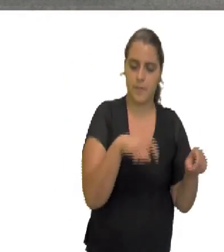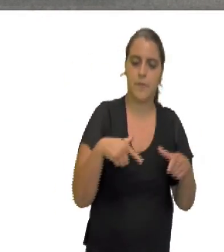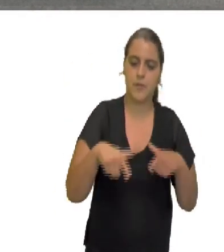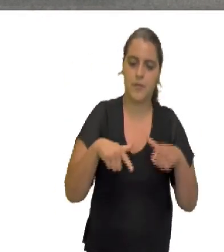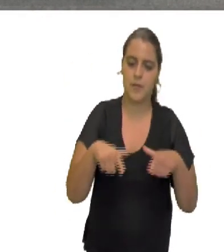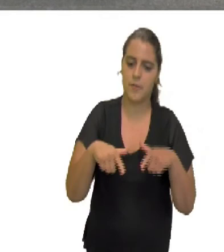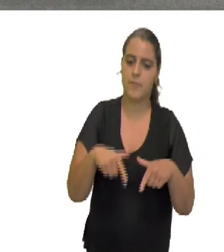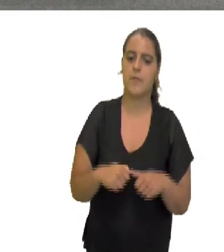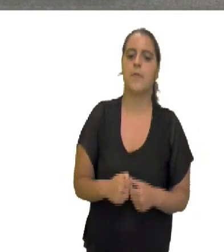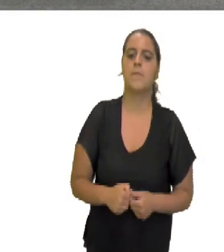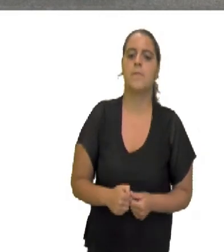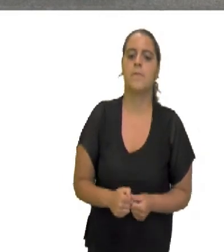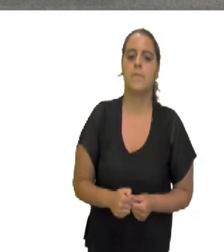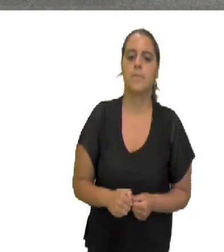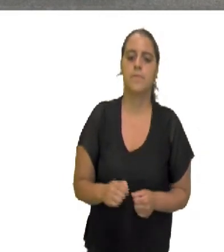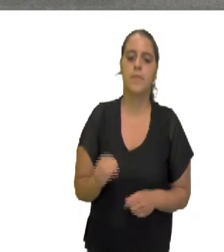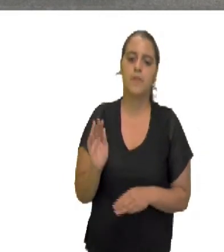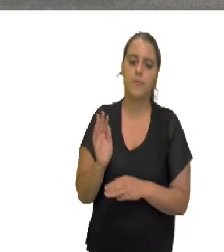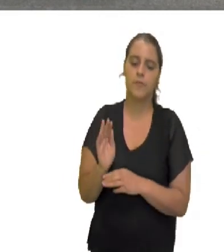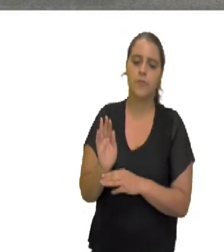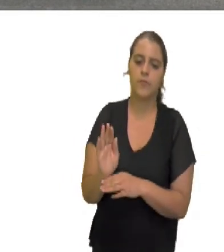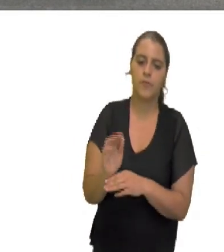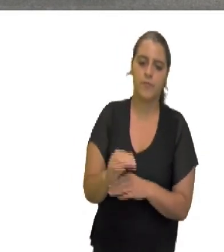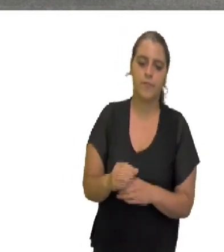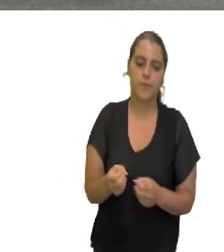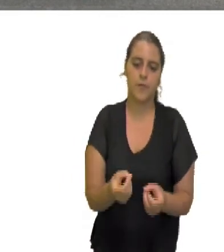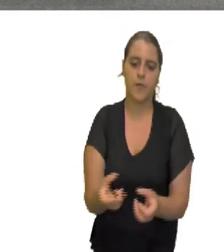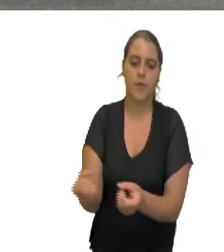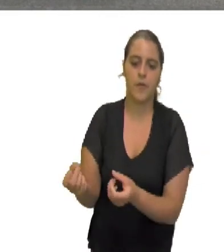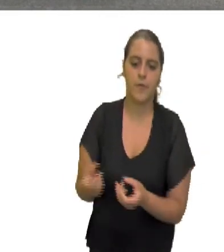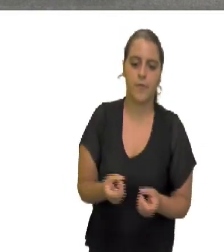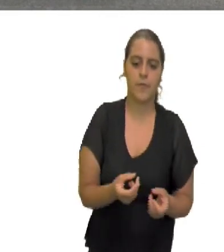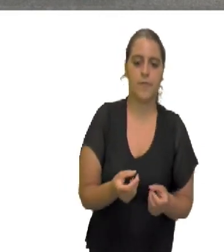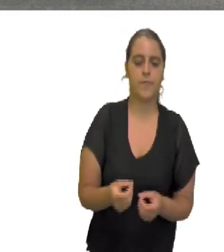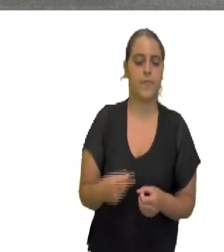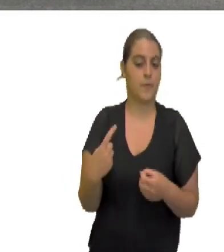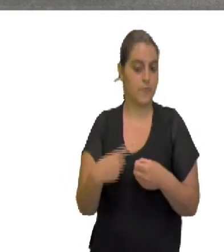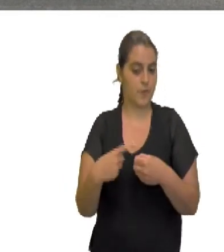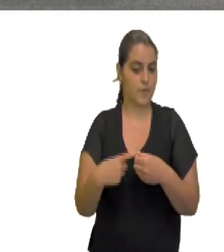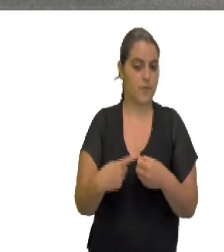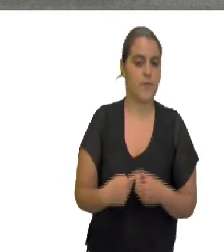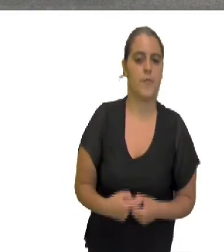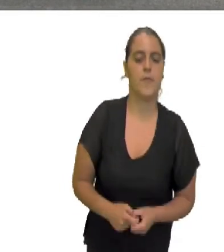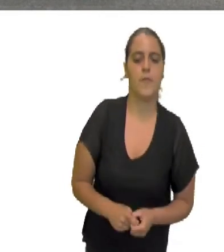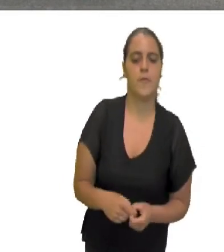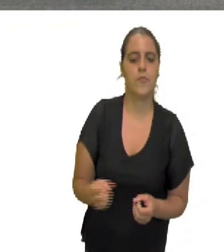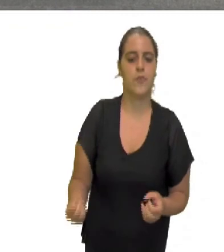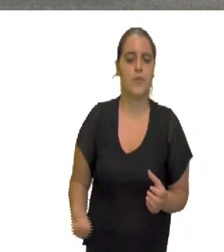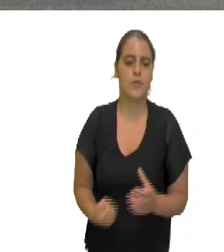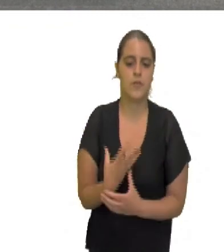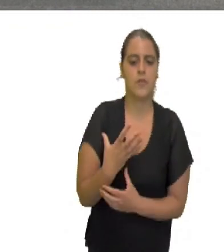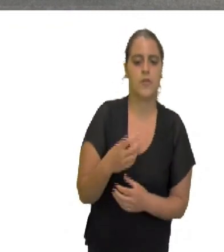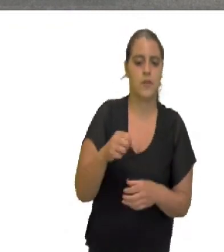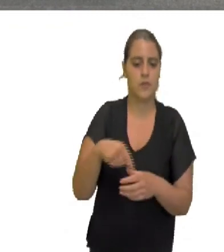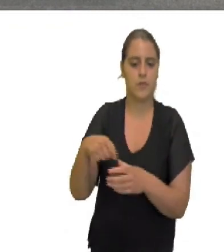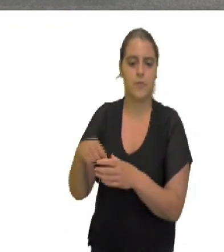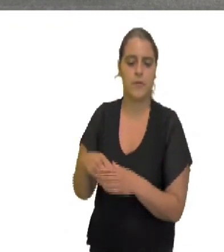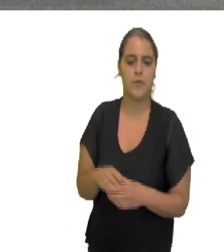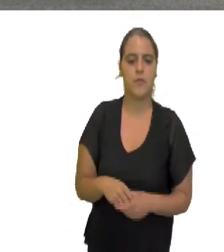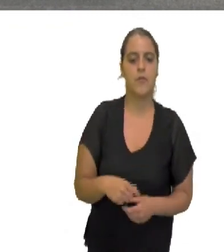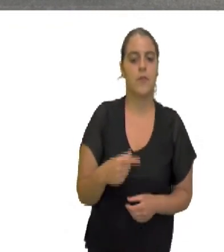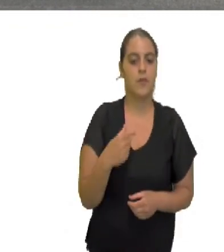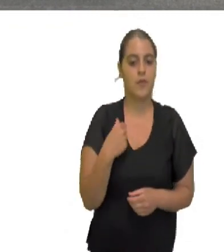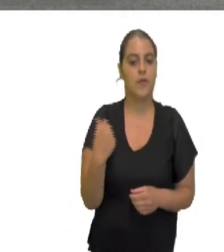em função de vender para nós aquilo que eles estão criando e plantando.